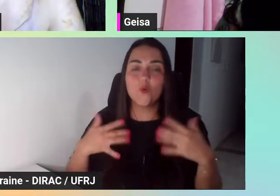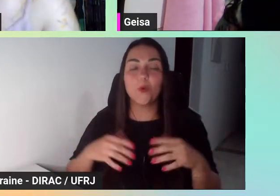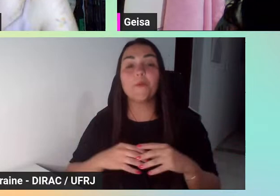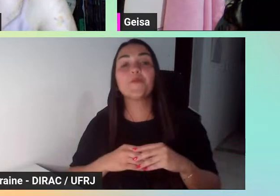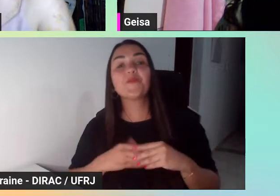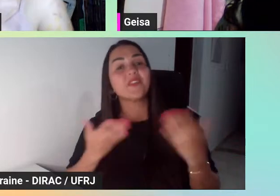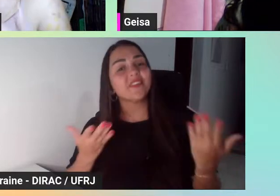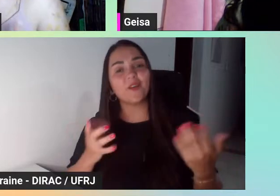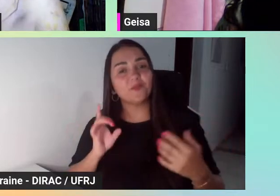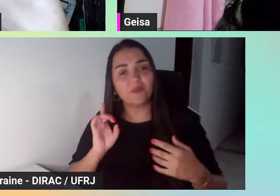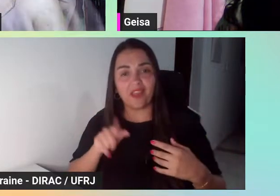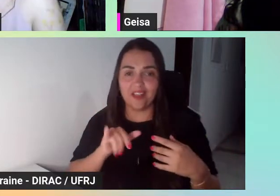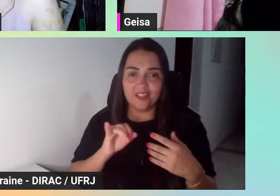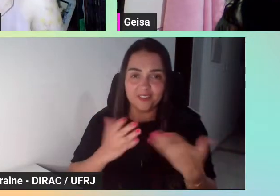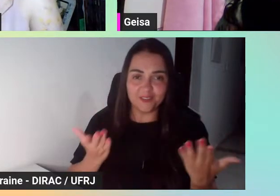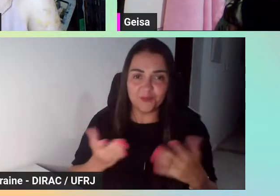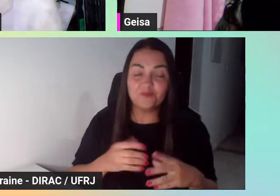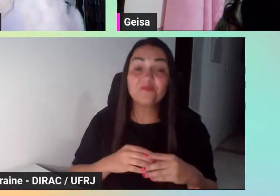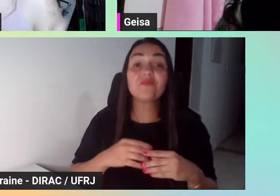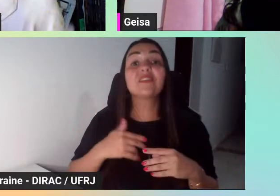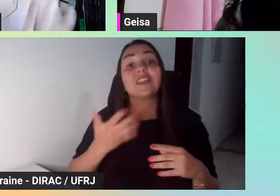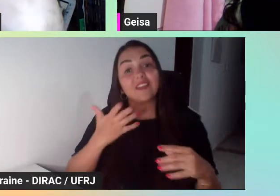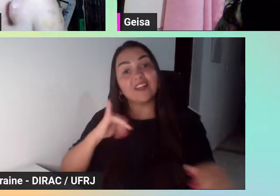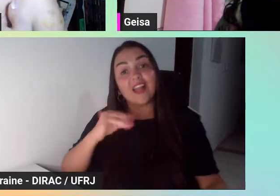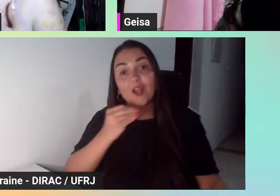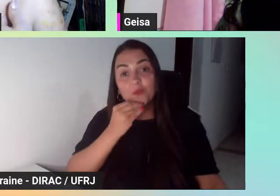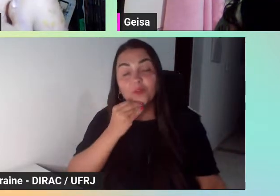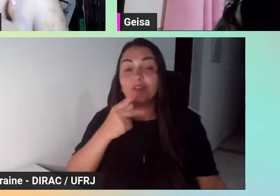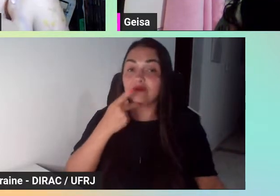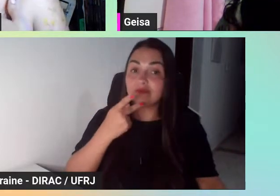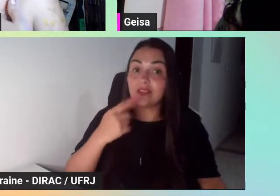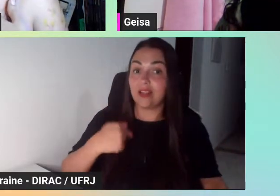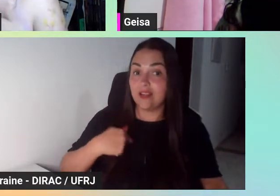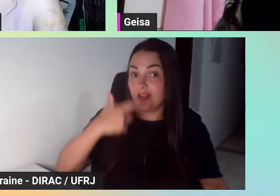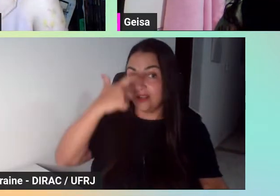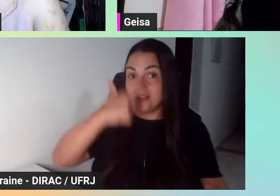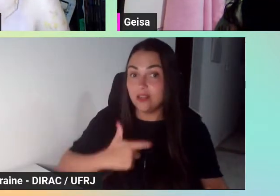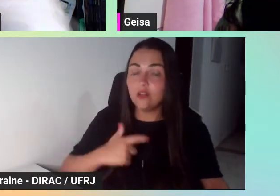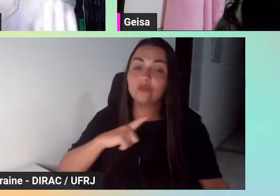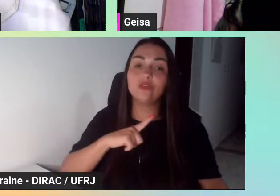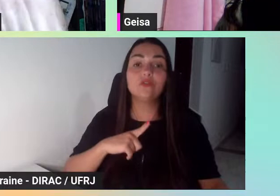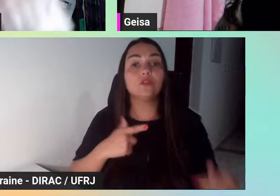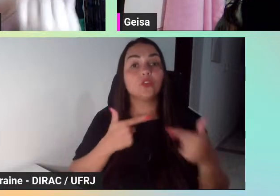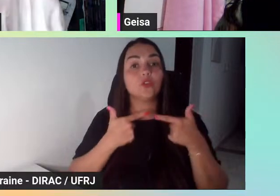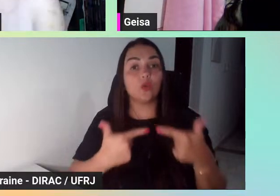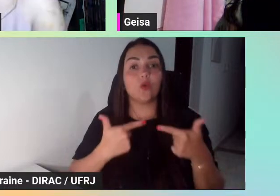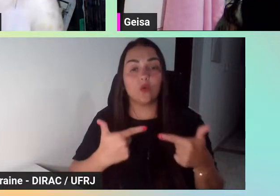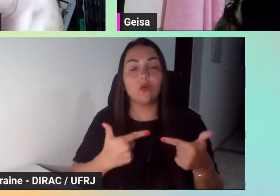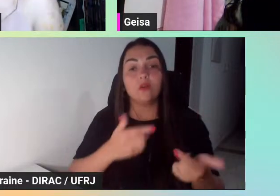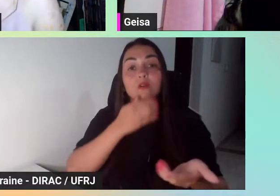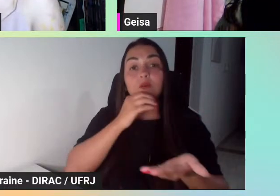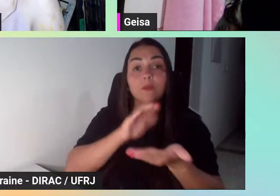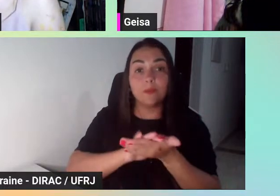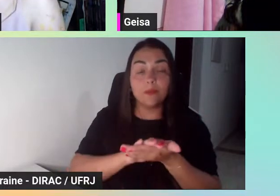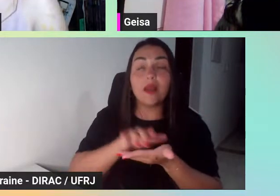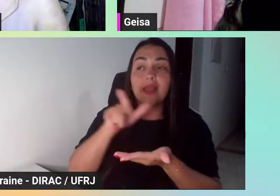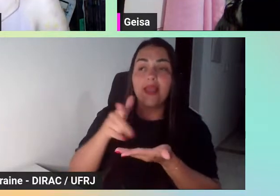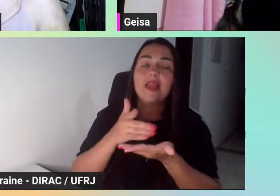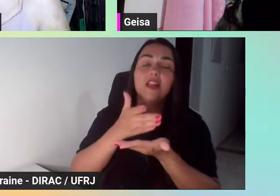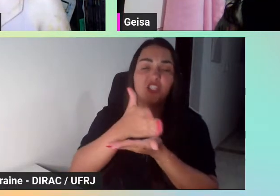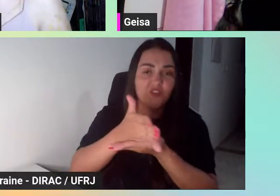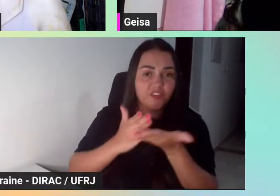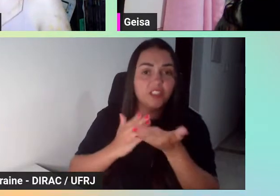então é isso. Claro que também eu quero colocar aqui, né, que no meu caso eu tive sorte de ter um companheiro que divide comigo